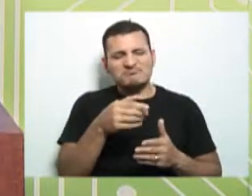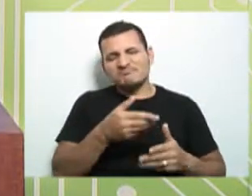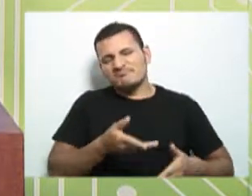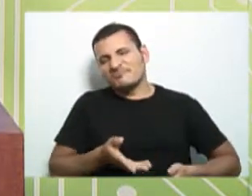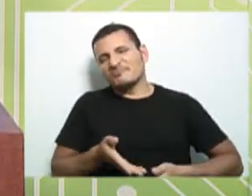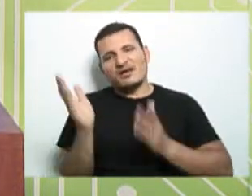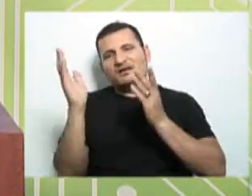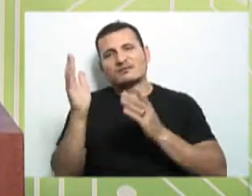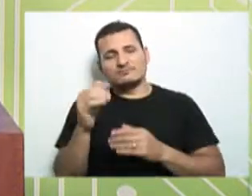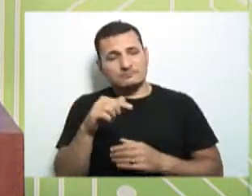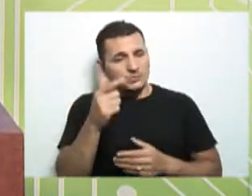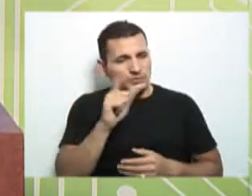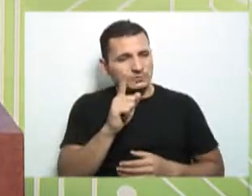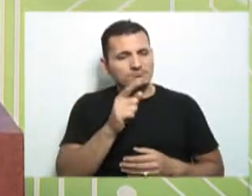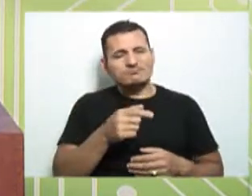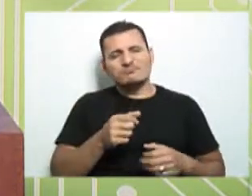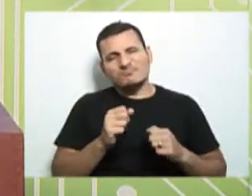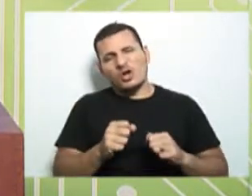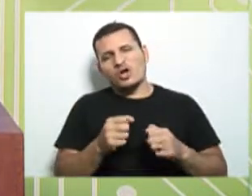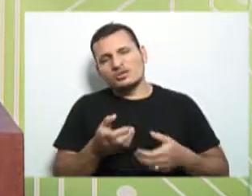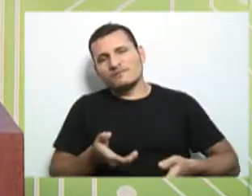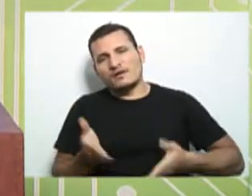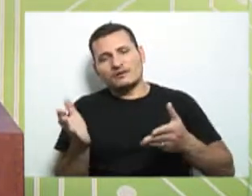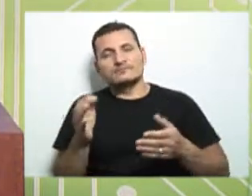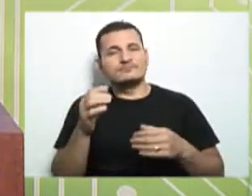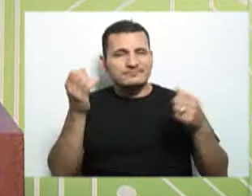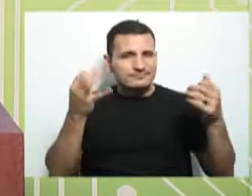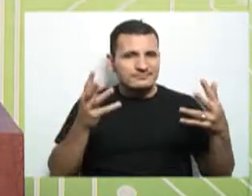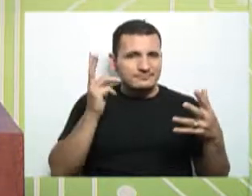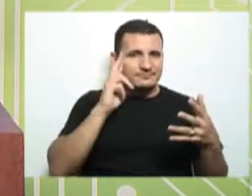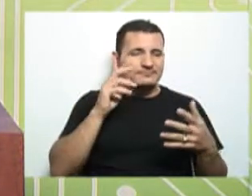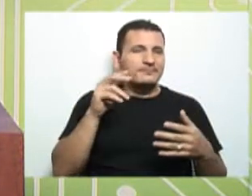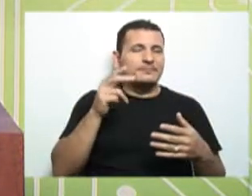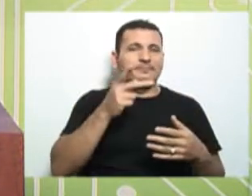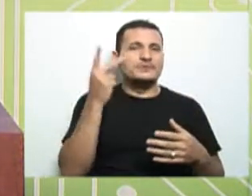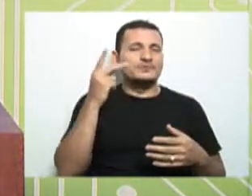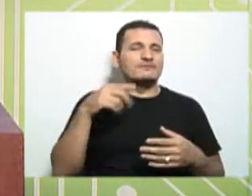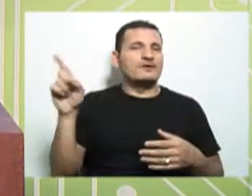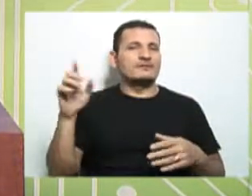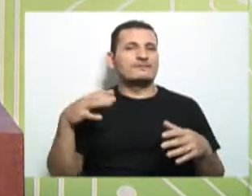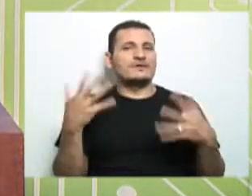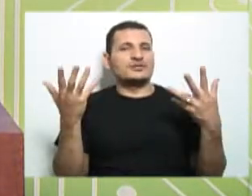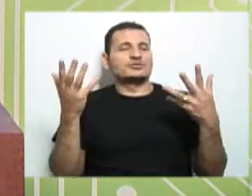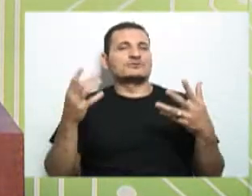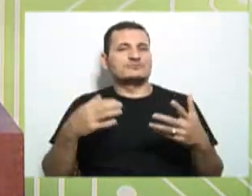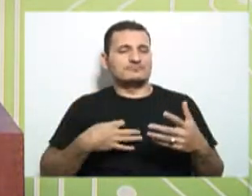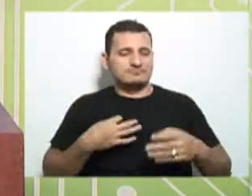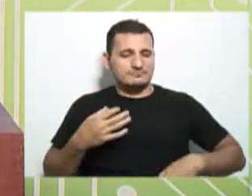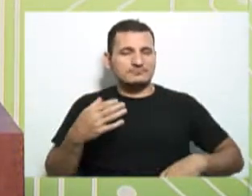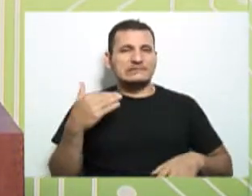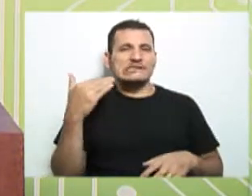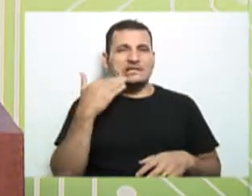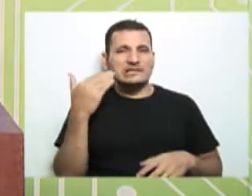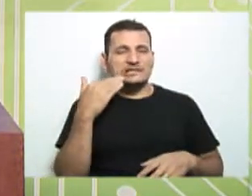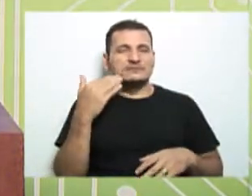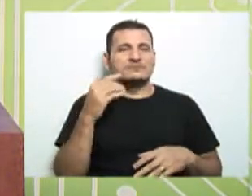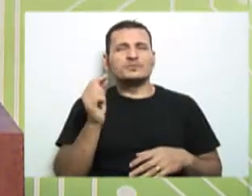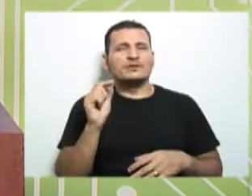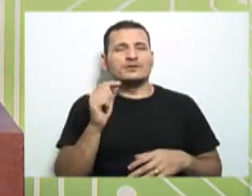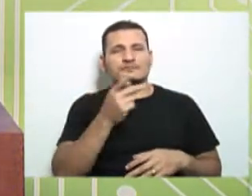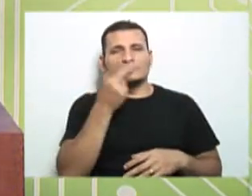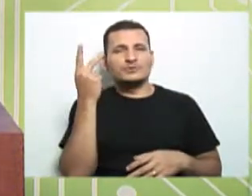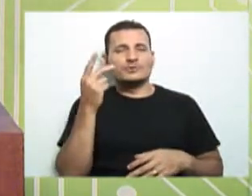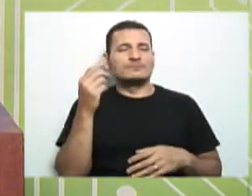Lembra, não sei se eu falei aqui, não é? A pessoa precisa ir para uma festa e a roupa está toda embolada, porque ela é uma pessoa que ela toma banho, por exemplo, e deixa